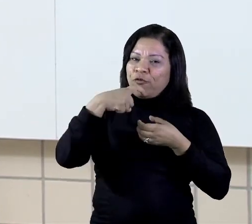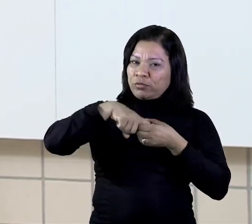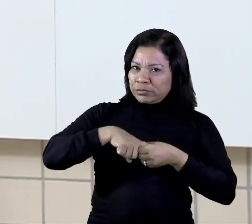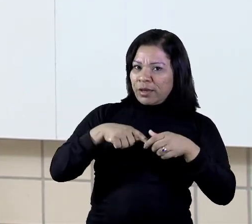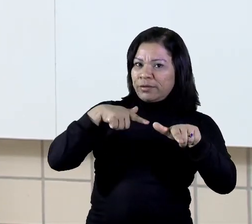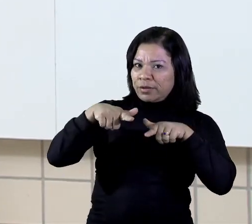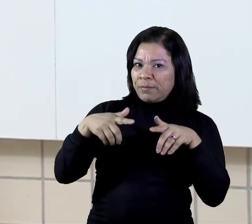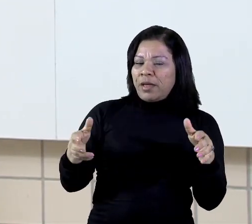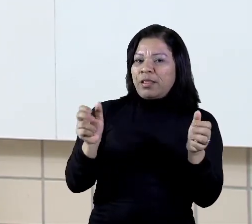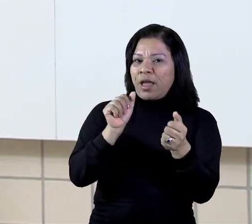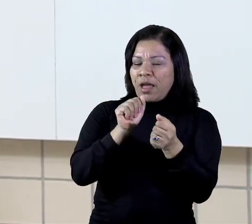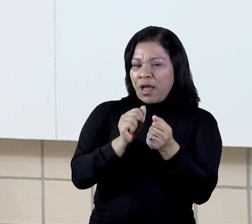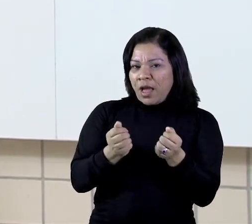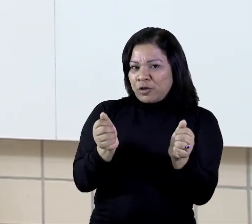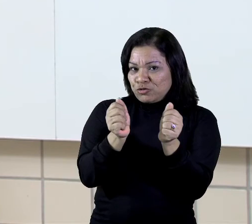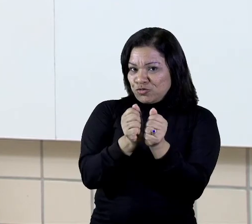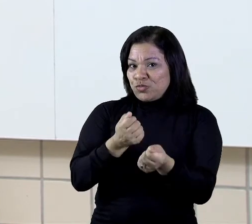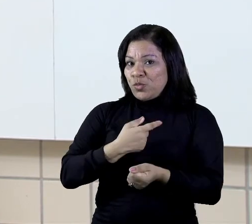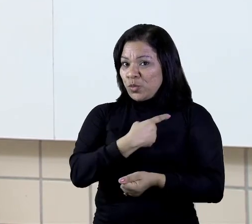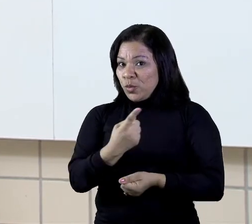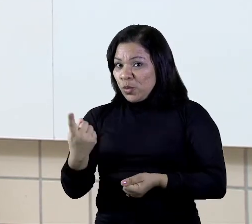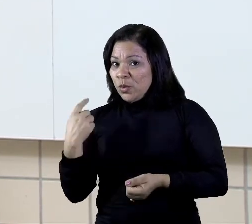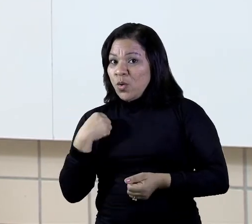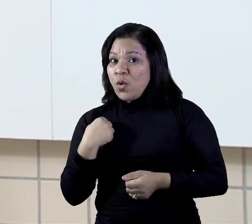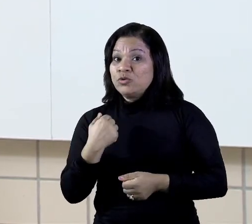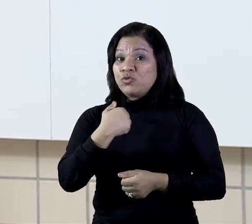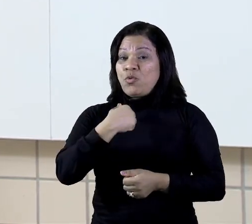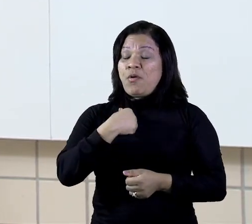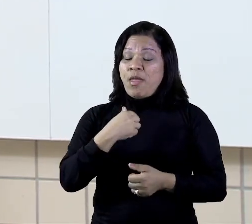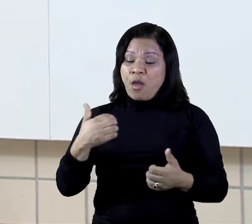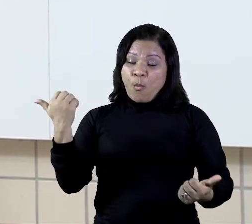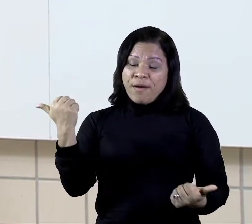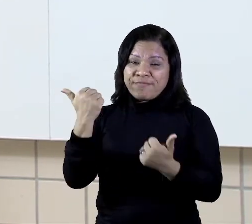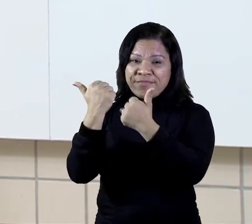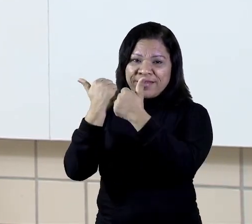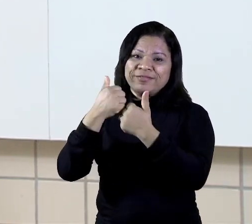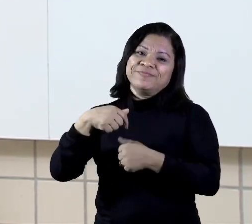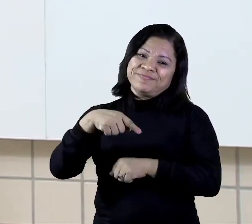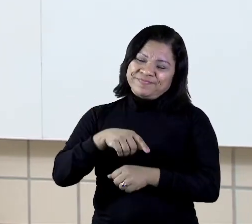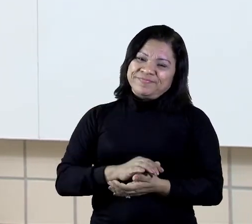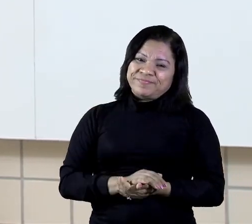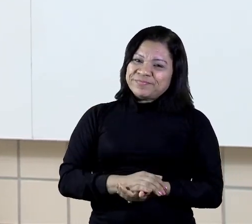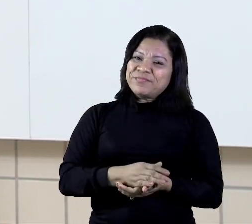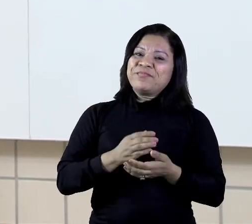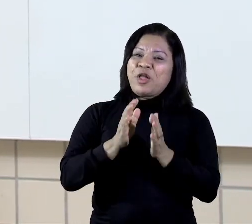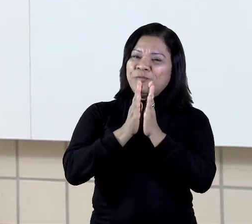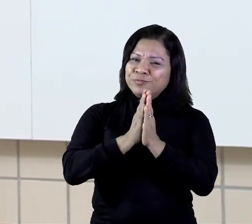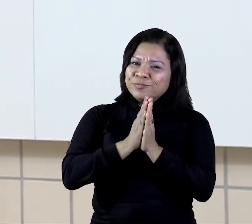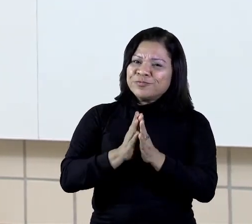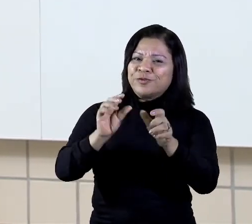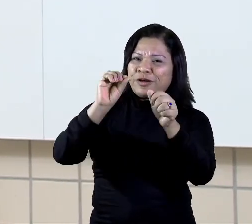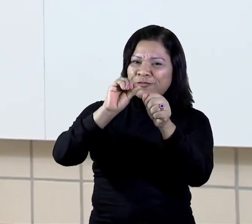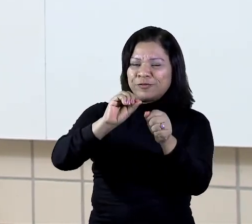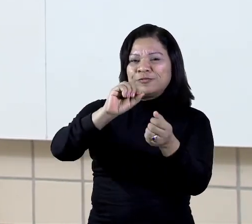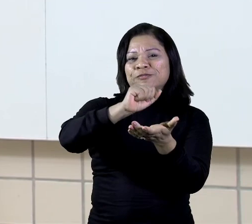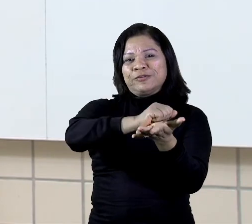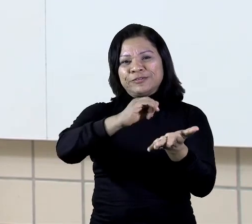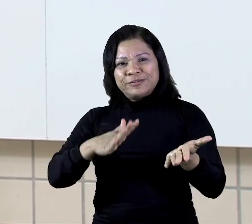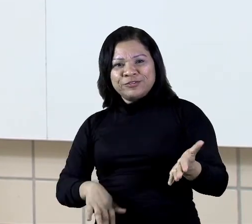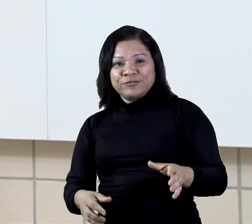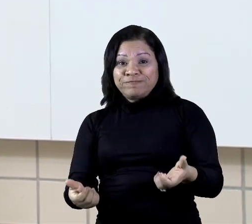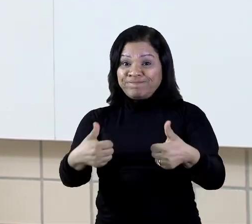só que estou aqui para substituir ela. Olha, faça suas atividades, ficam em casa e procurem